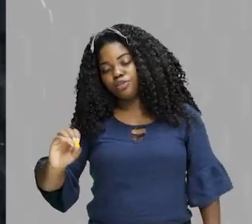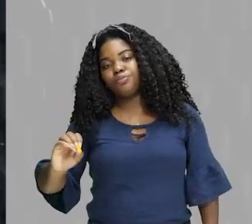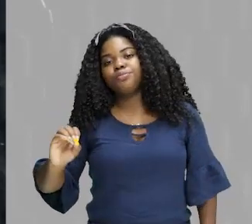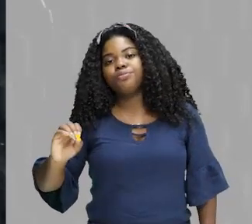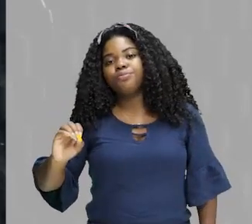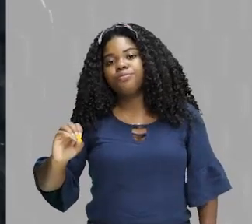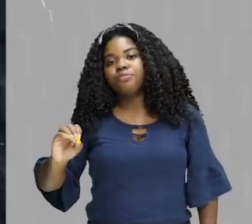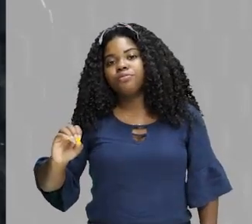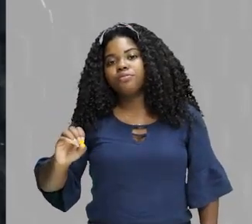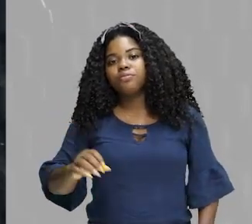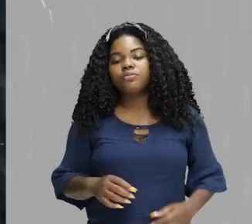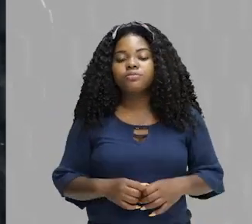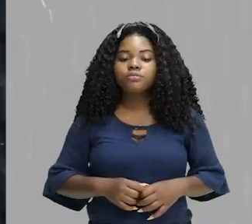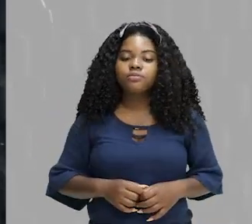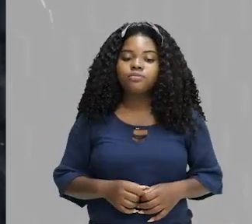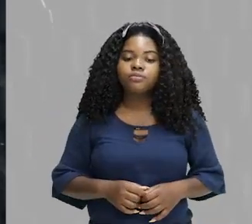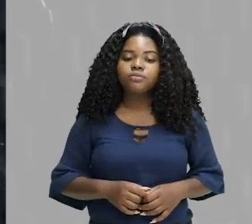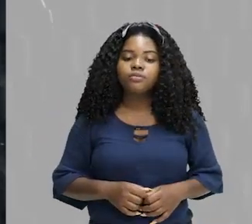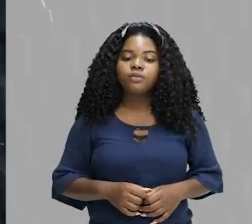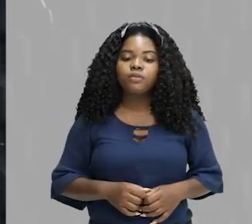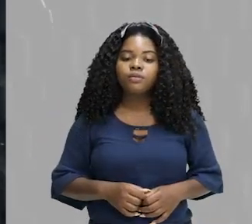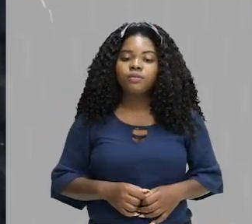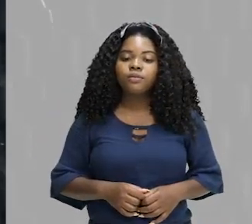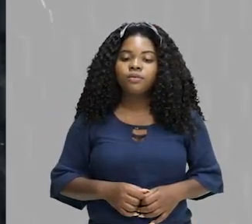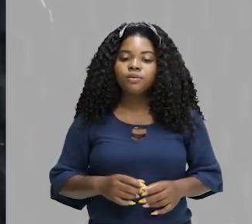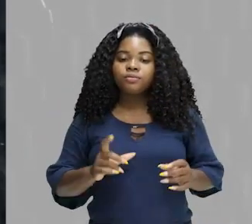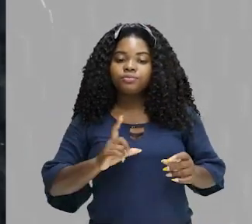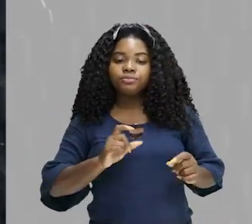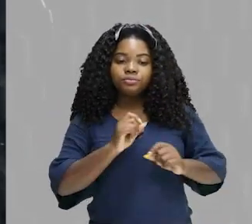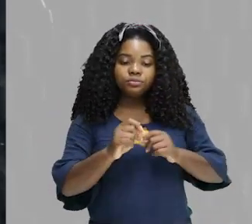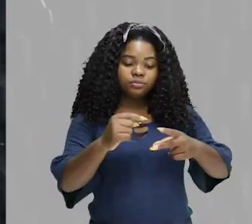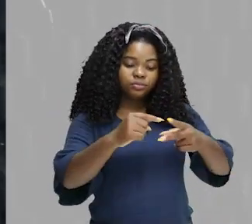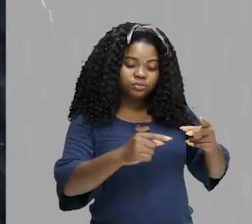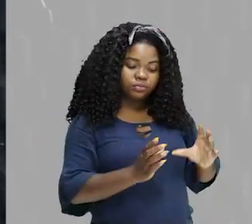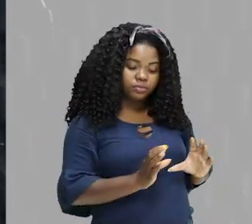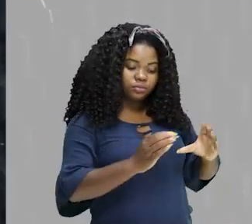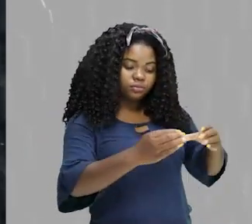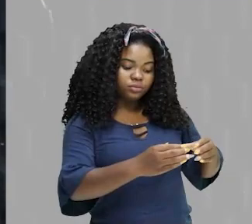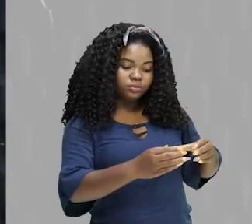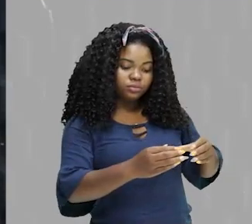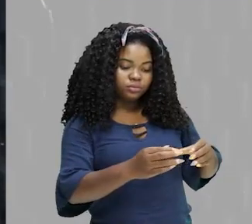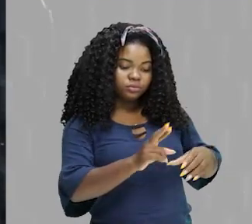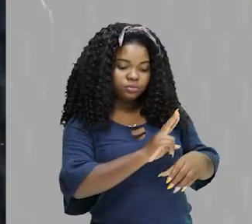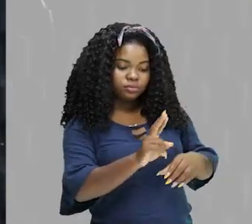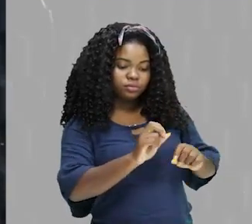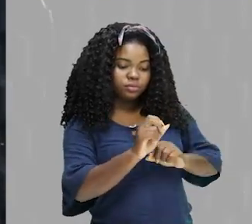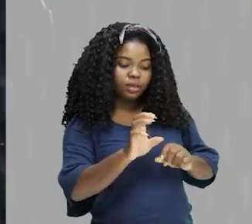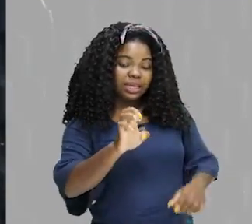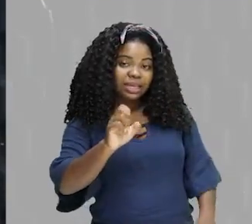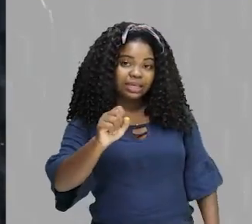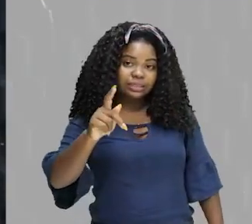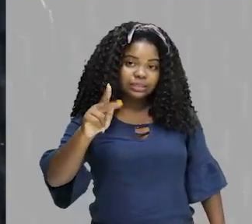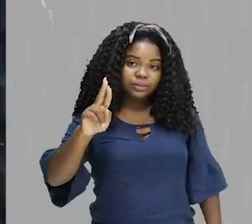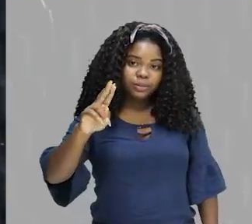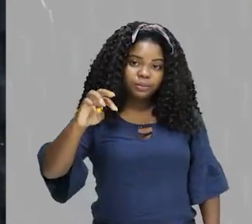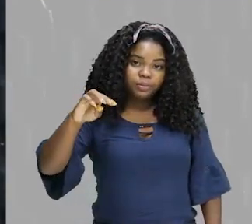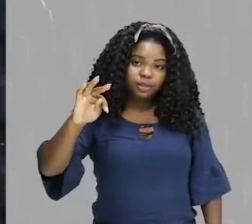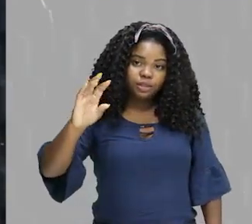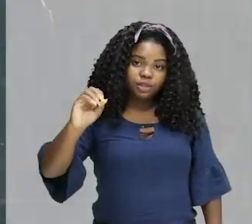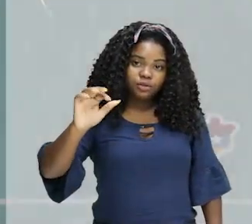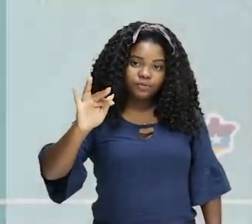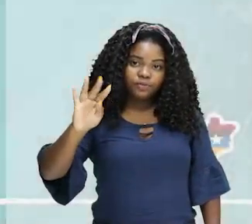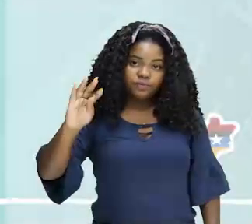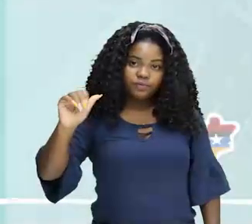Inclusive, as gimnospermas e angiospermas são chamadas espermatófitas, justamente por causa